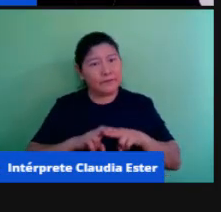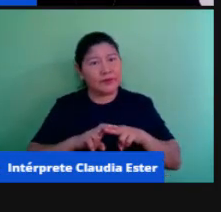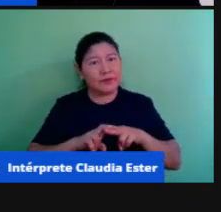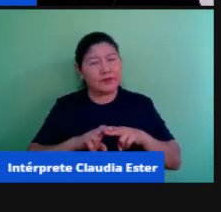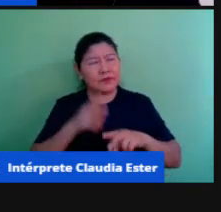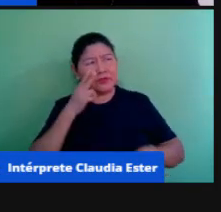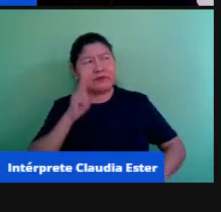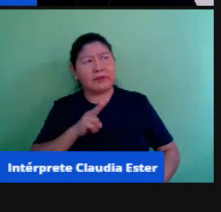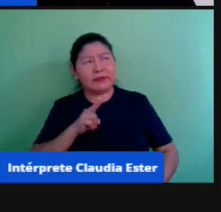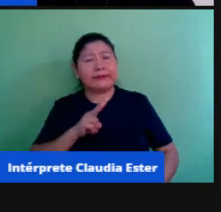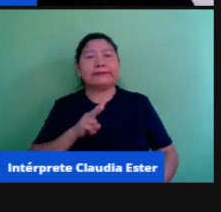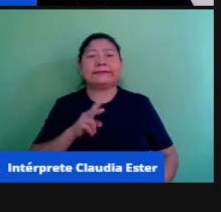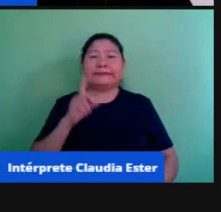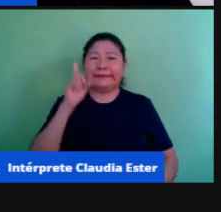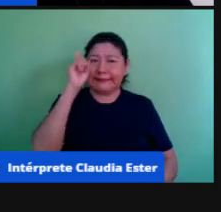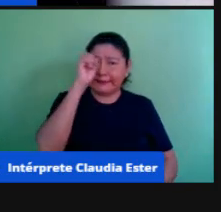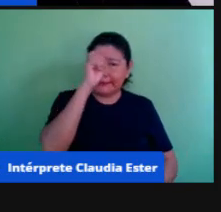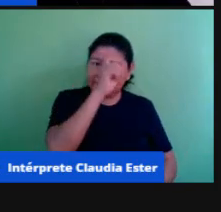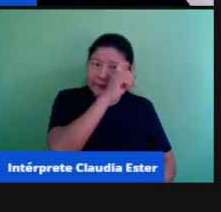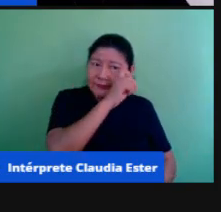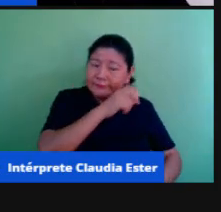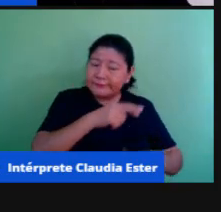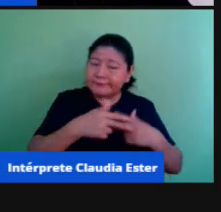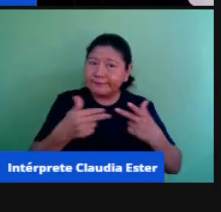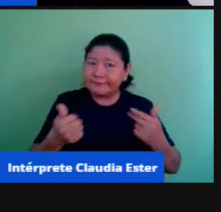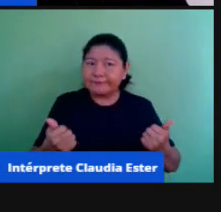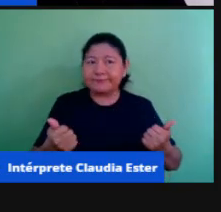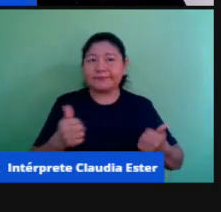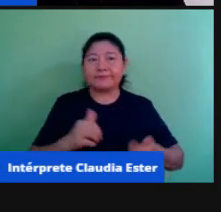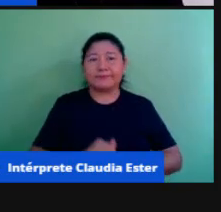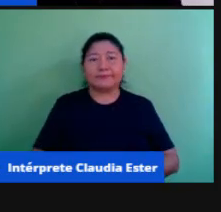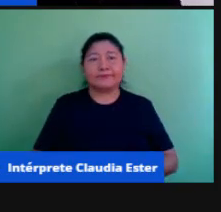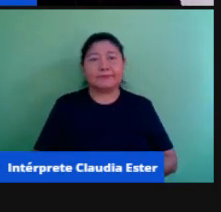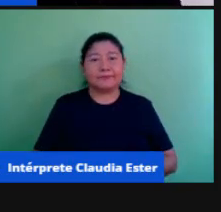dessas atividades, tá? Próximo.